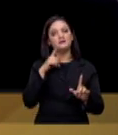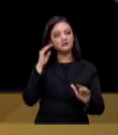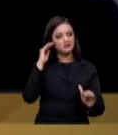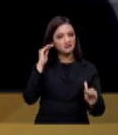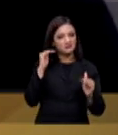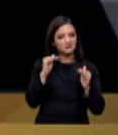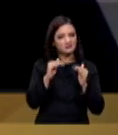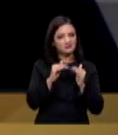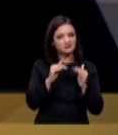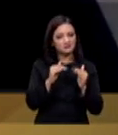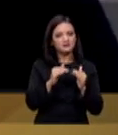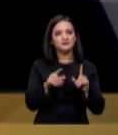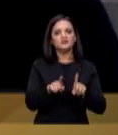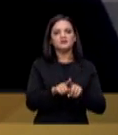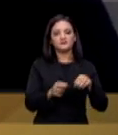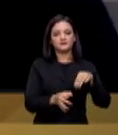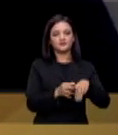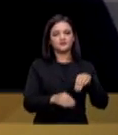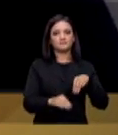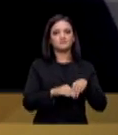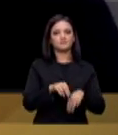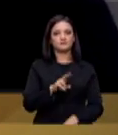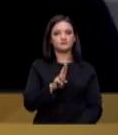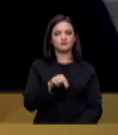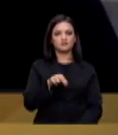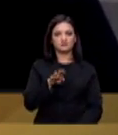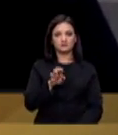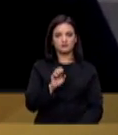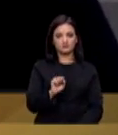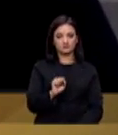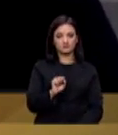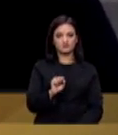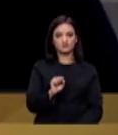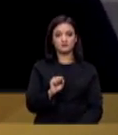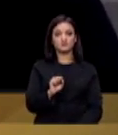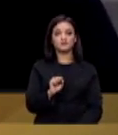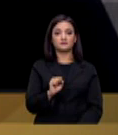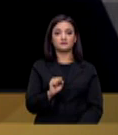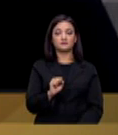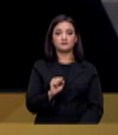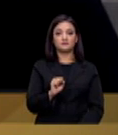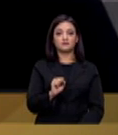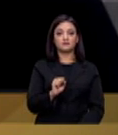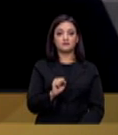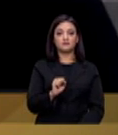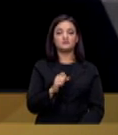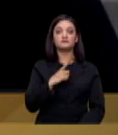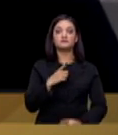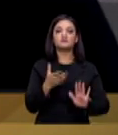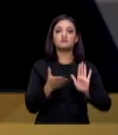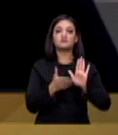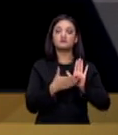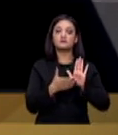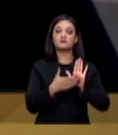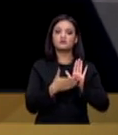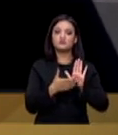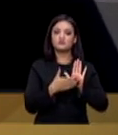Acompanhado neste ponto pelo eminente ministro Nunes Marques, que, nada obstante, propõe